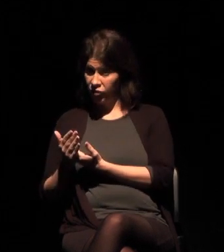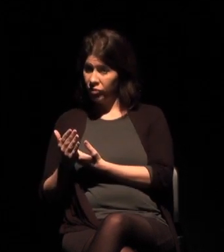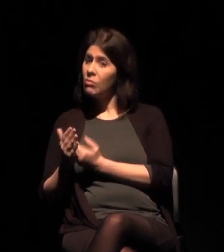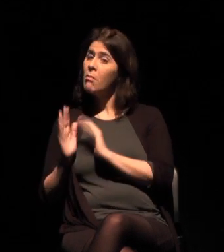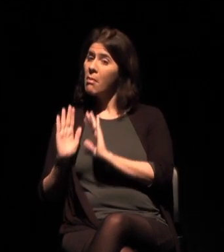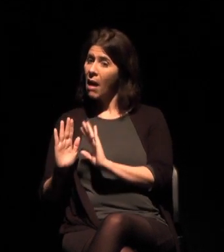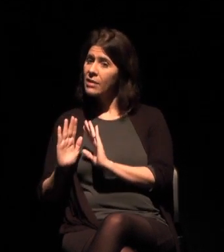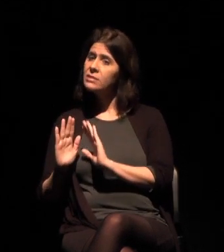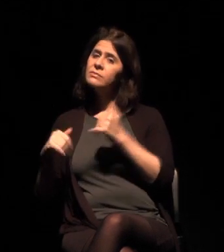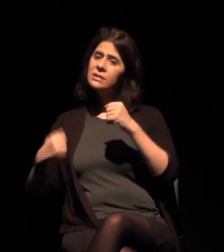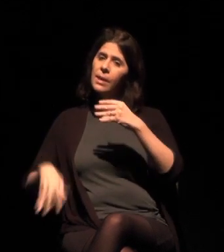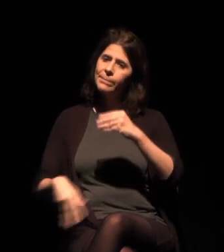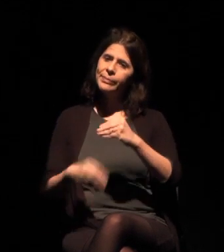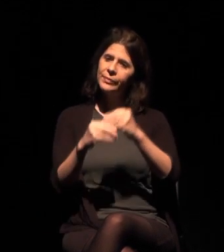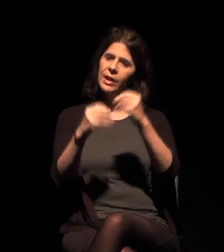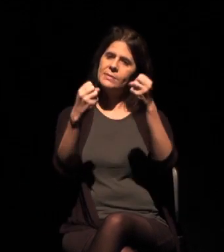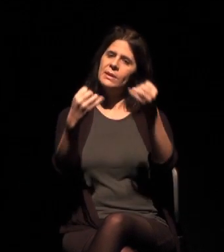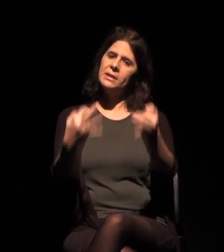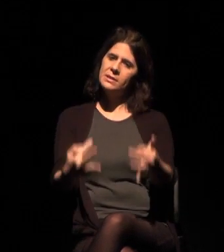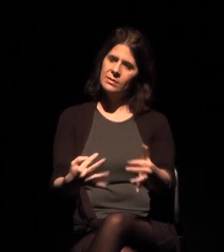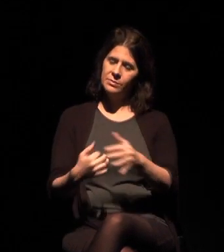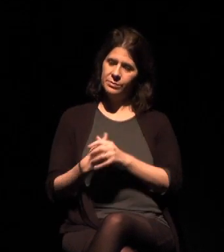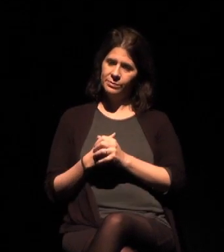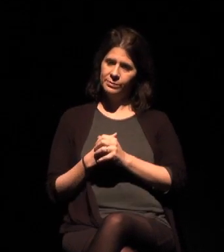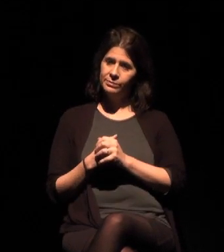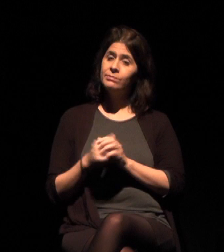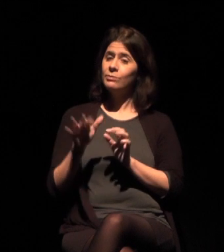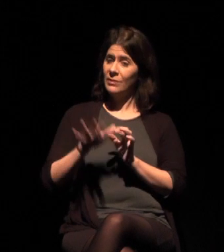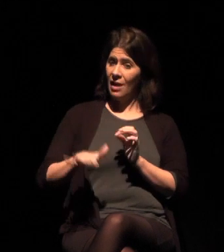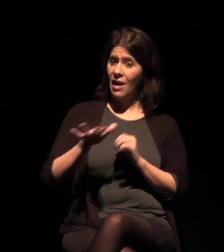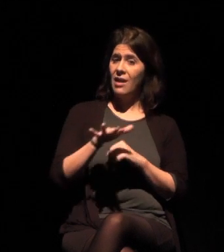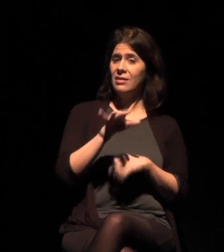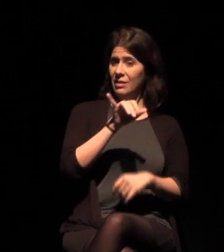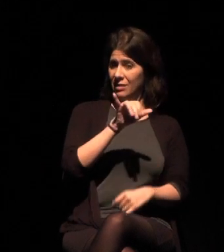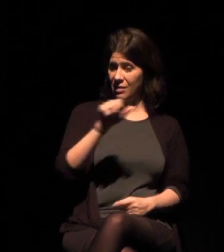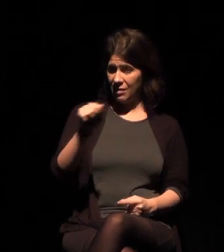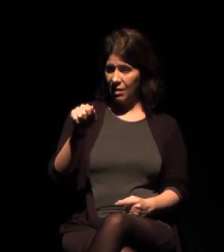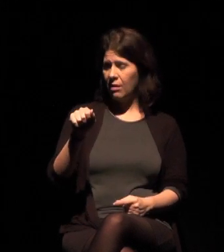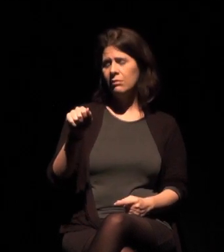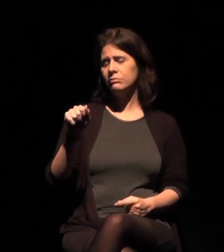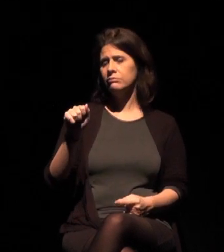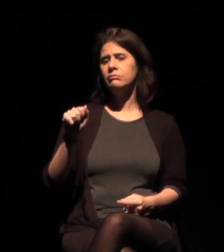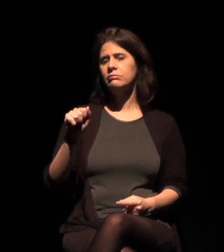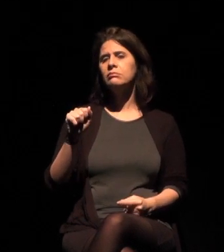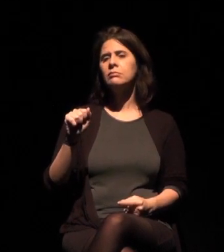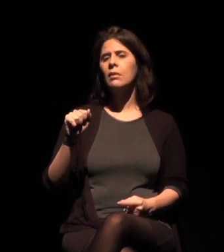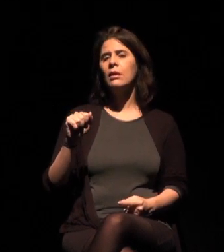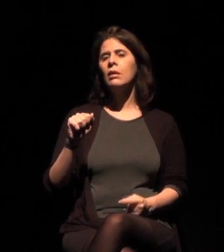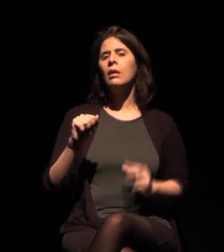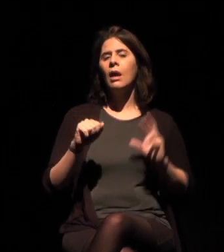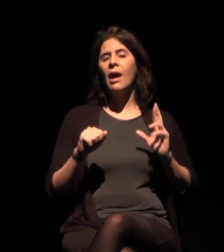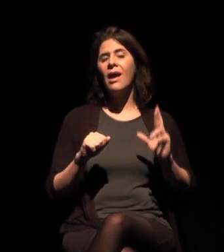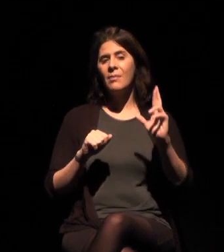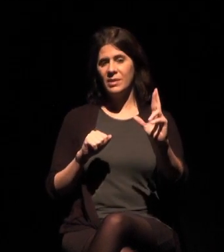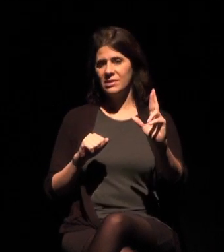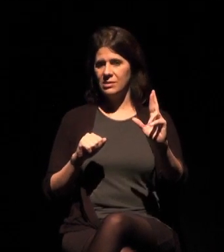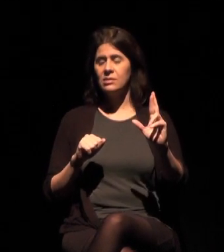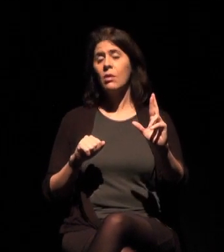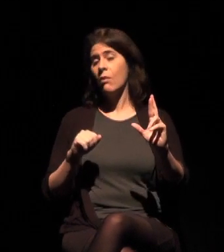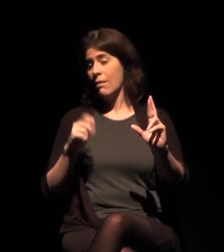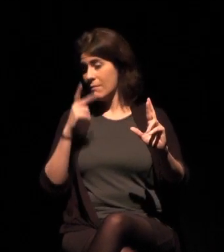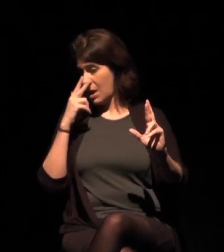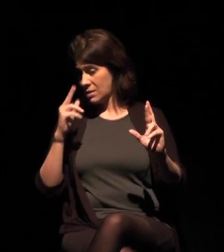e na área de har isso tenha tem evoluído para a idéia de você ter uma representação se você tem conhecimento